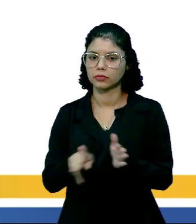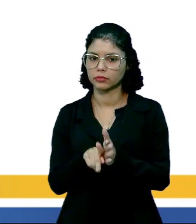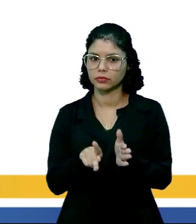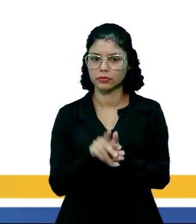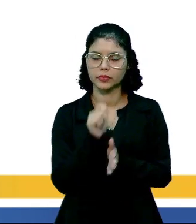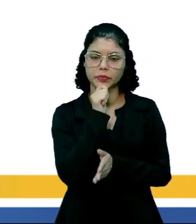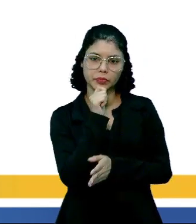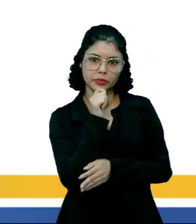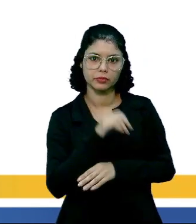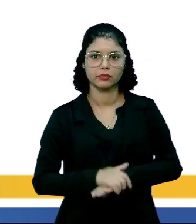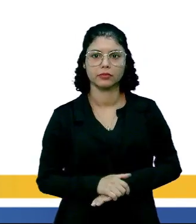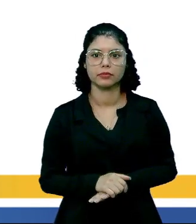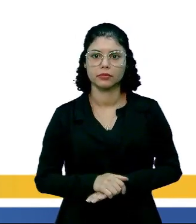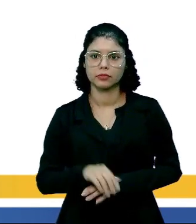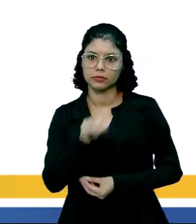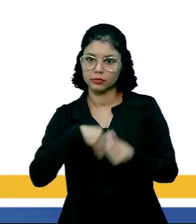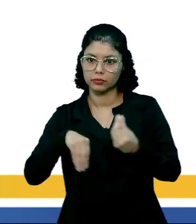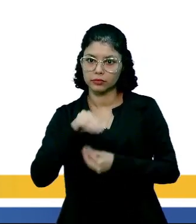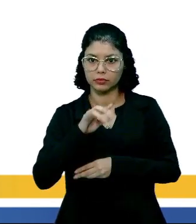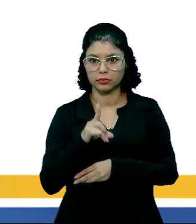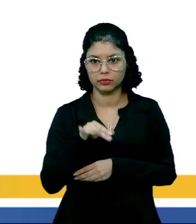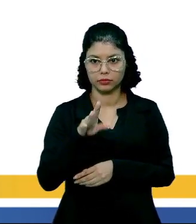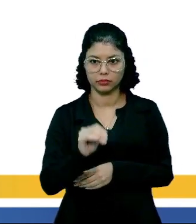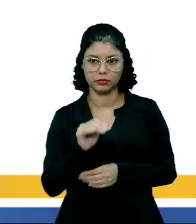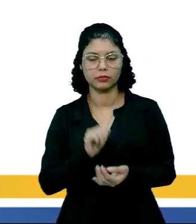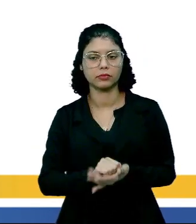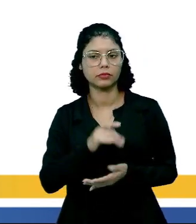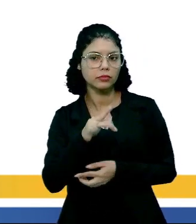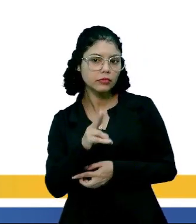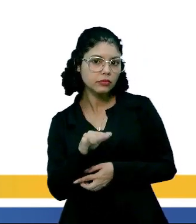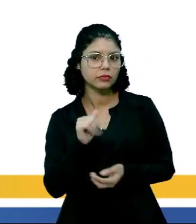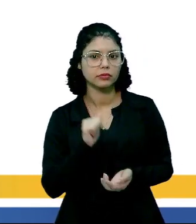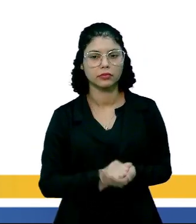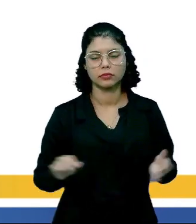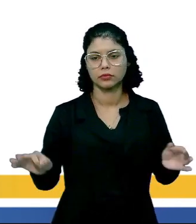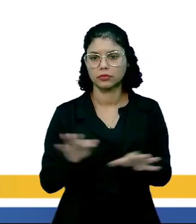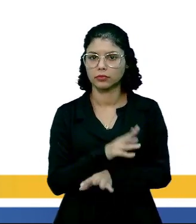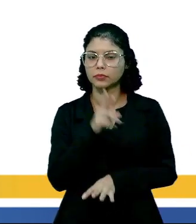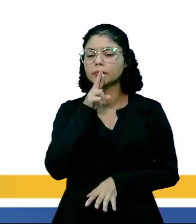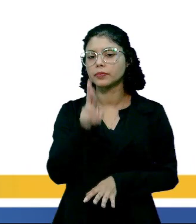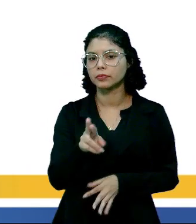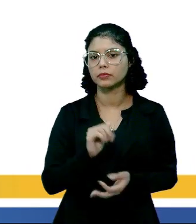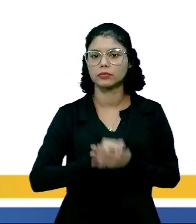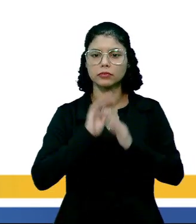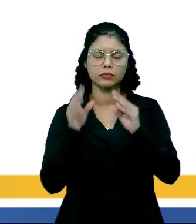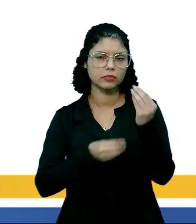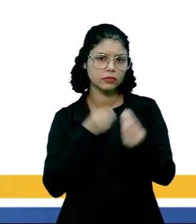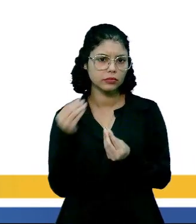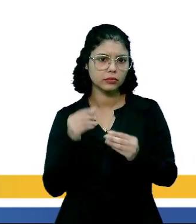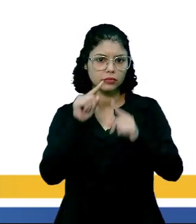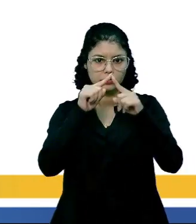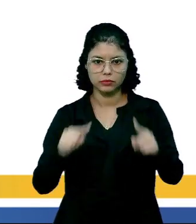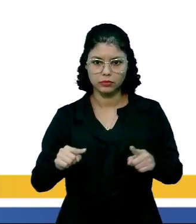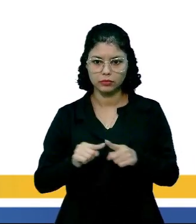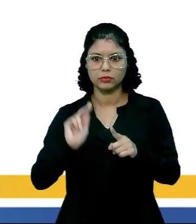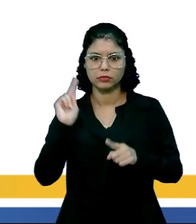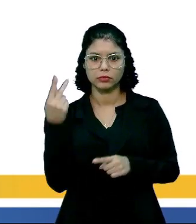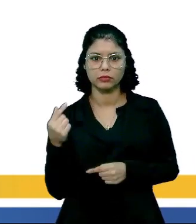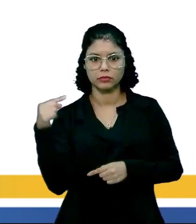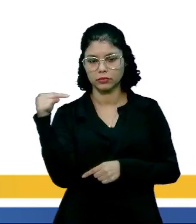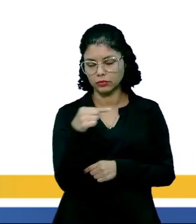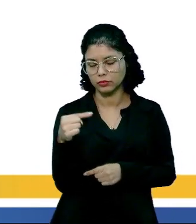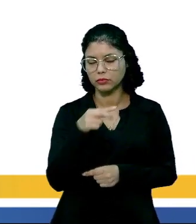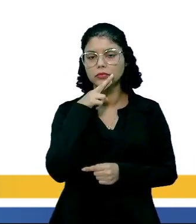exotérmica a reação ainda térmica ou exotérmica acabamos de responder como esse Delta Gare ele é negativo